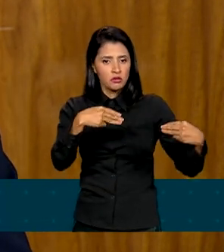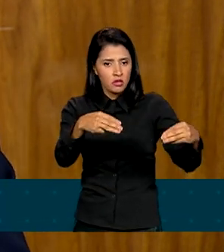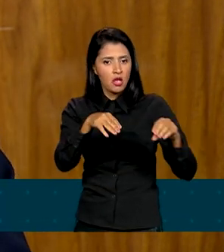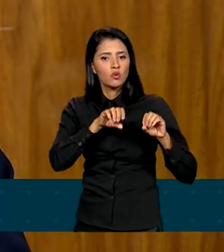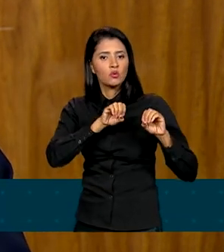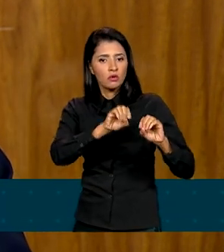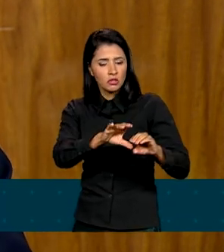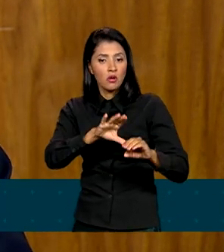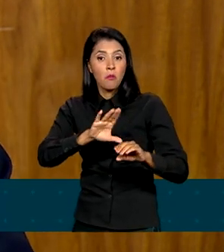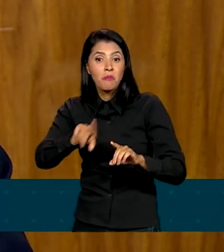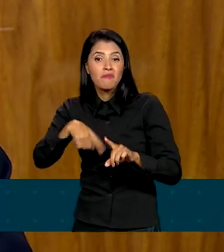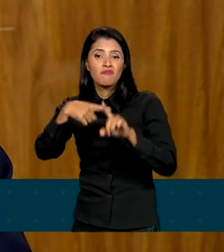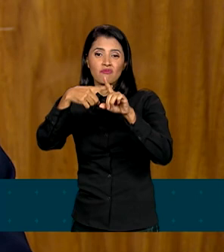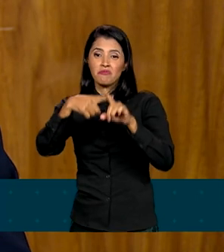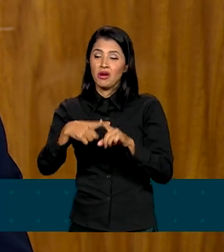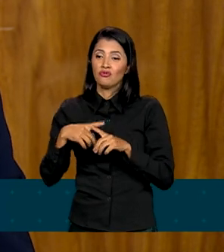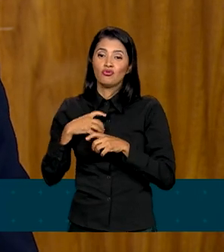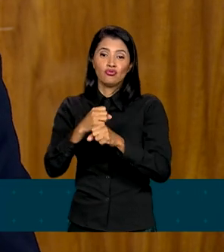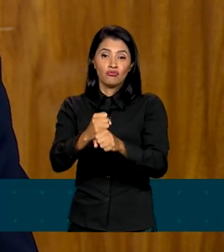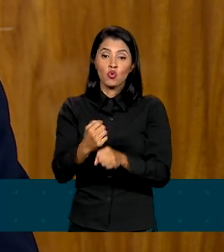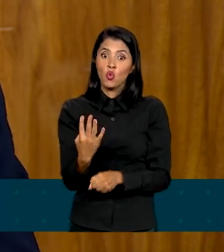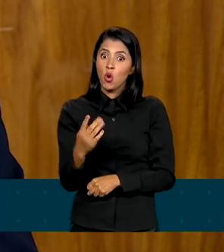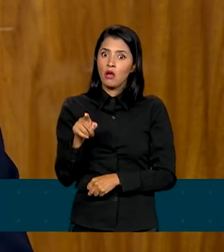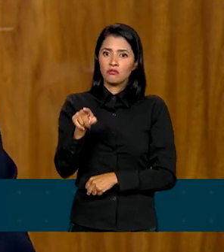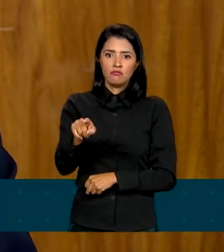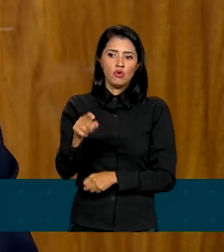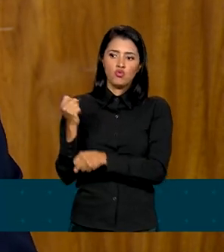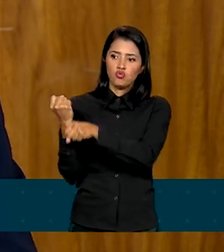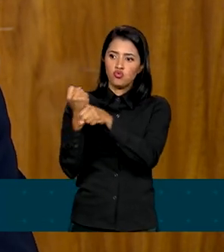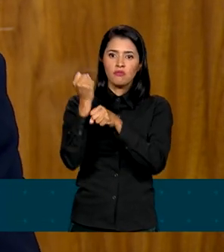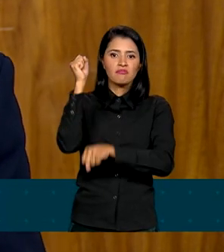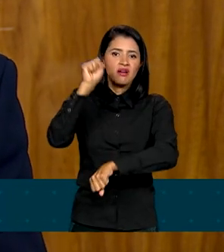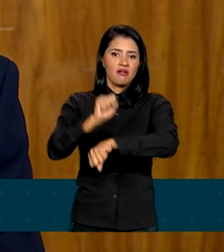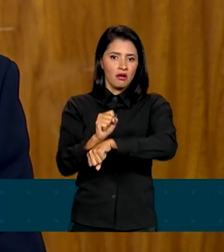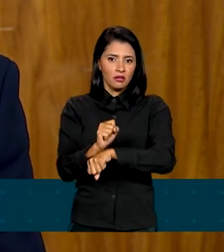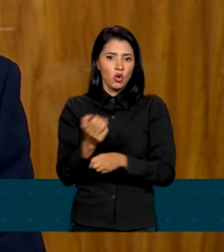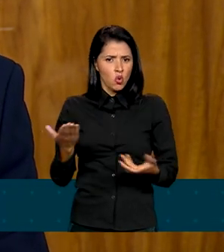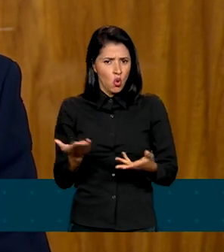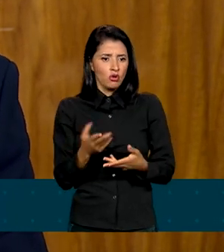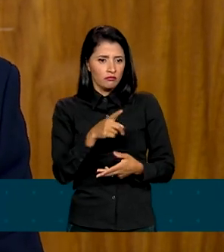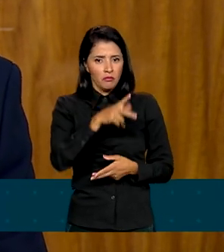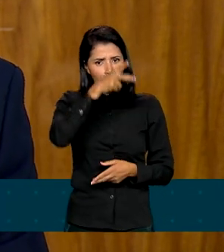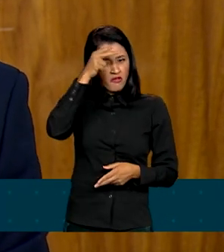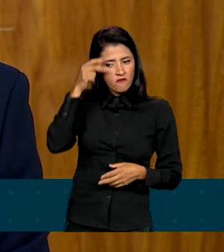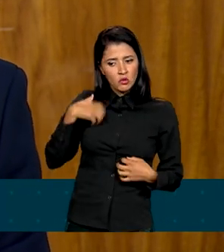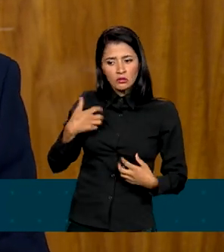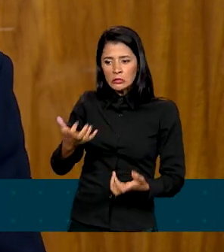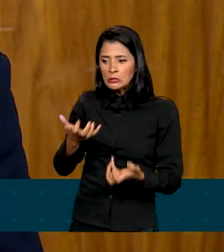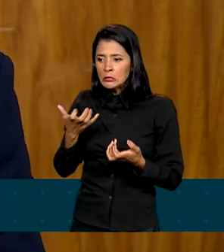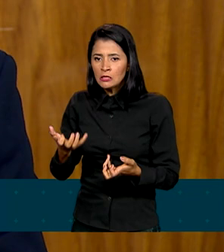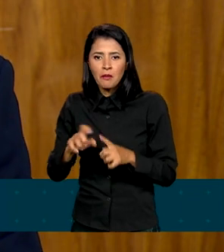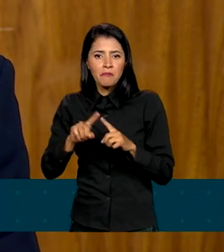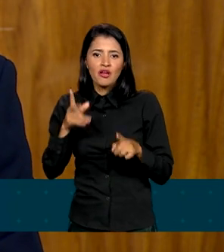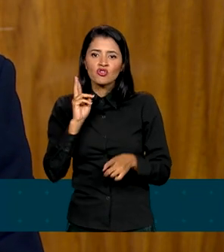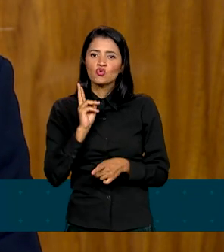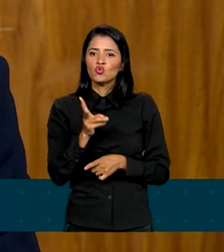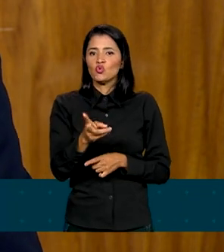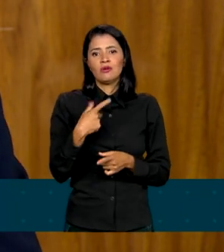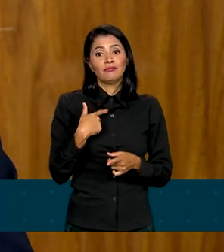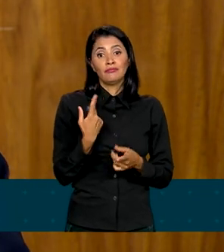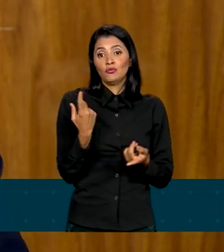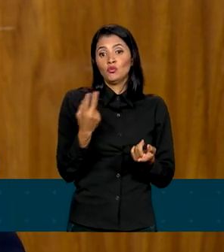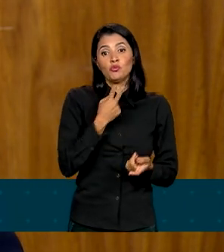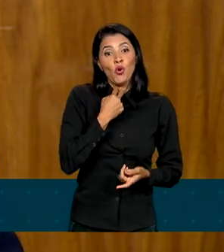obras inacabadas e paralisadas, obras que hoje o prefeito, mesmo que o prefeito queira, ele não pode dar continuidade, porque encerrou o